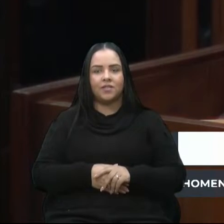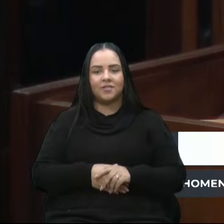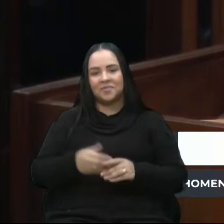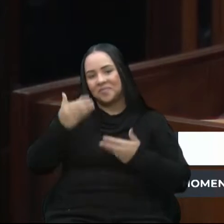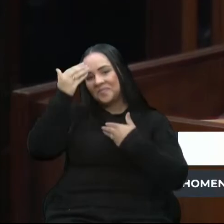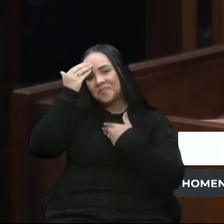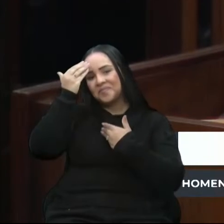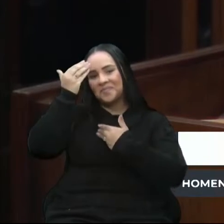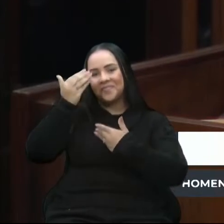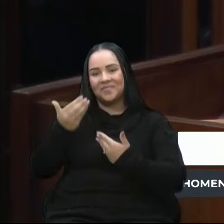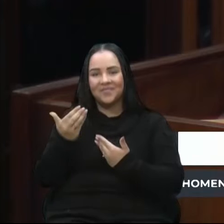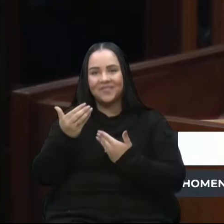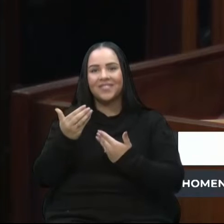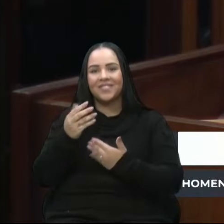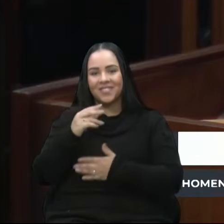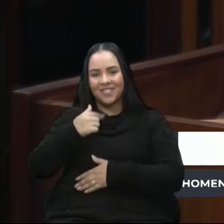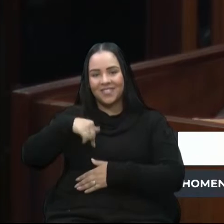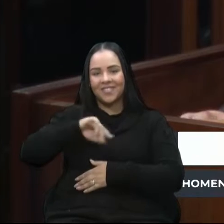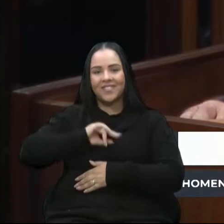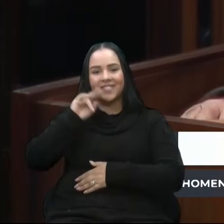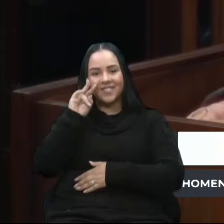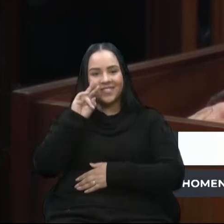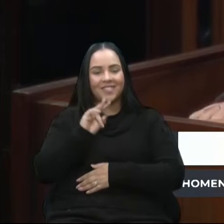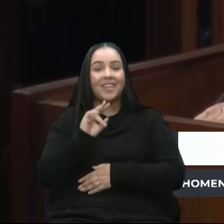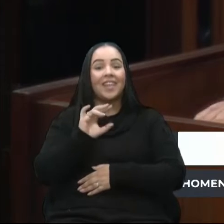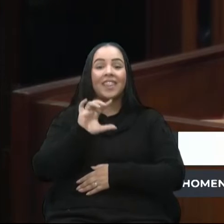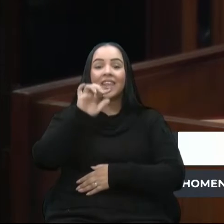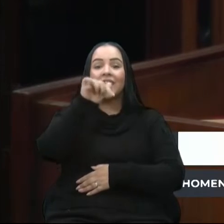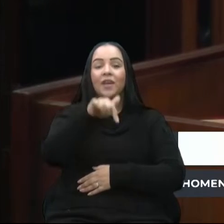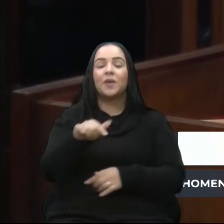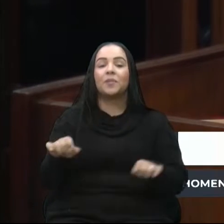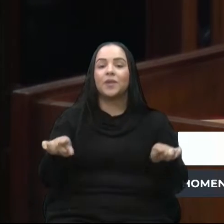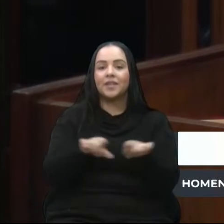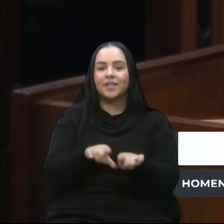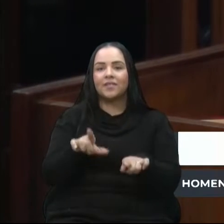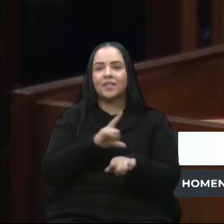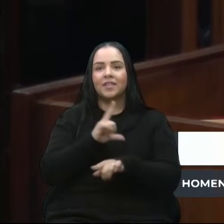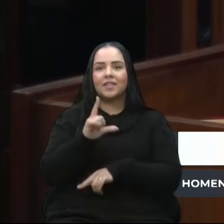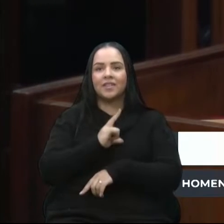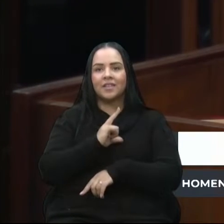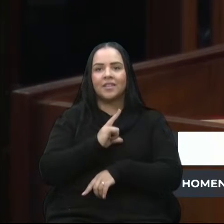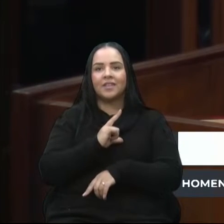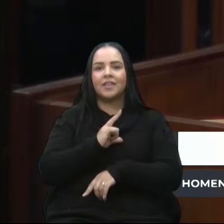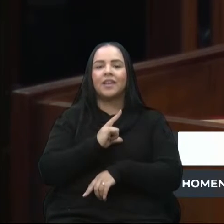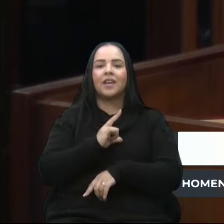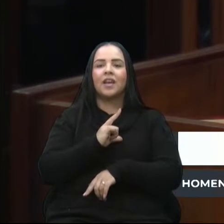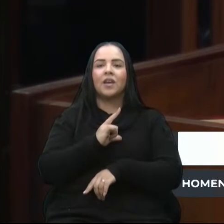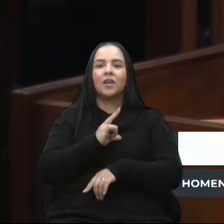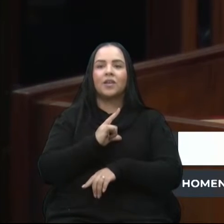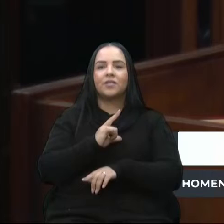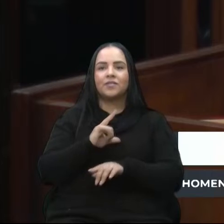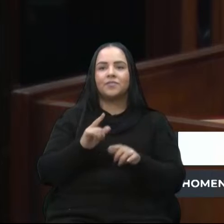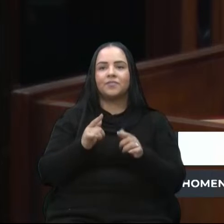obrigado e vamos ver. Depois também eu vou deixar aqui uma gramática do italiano, que